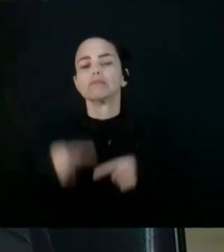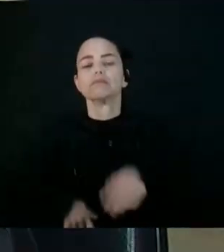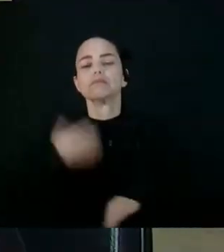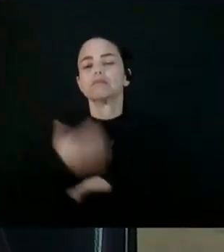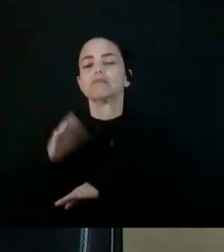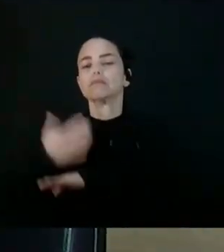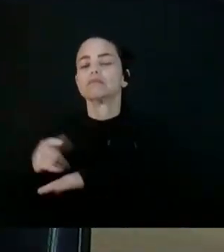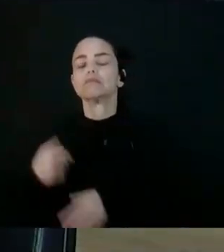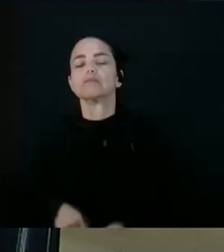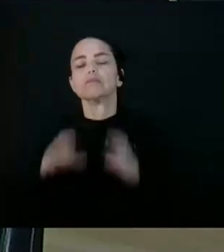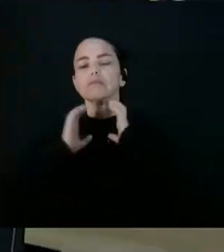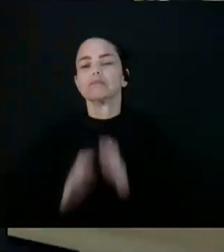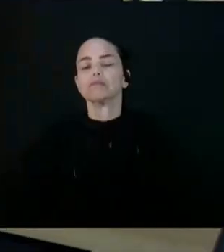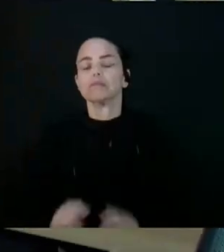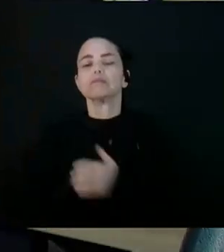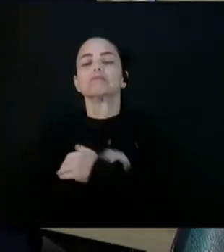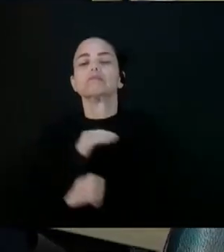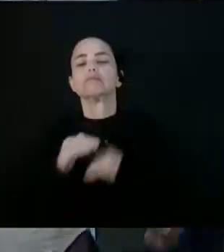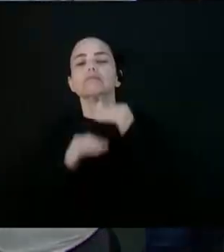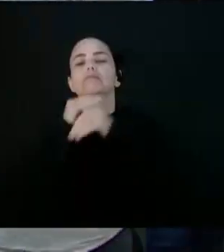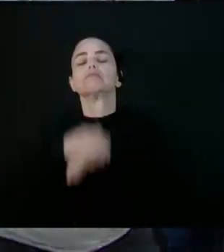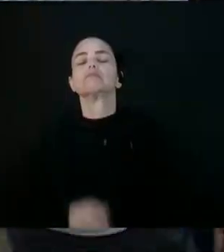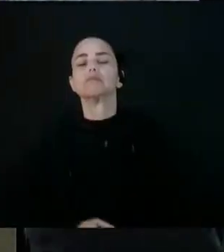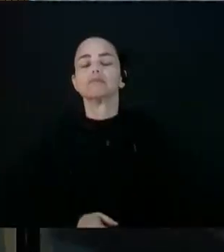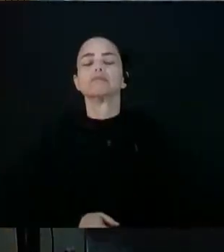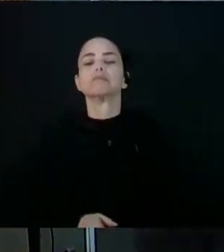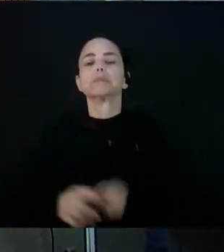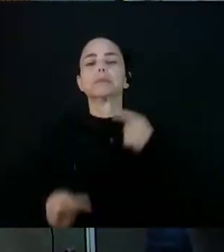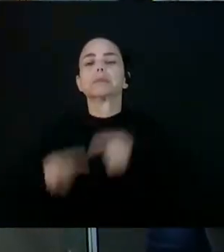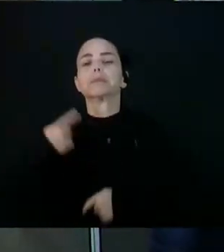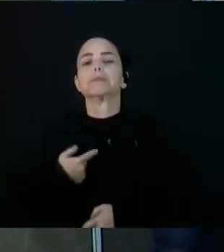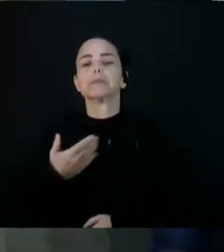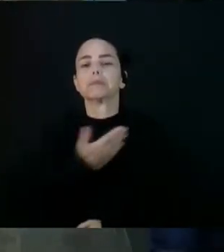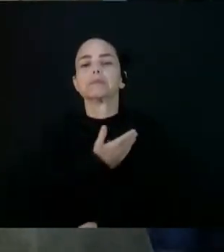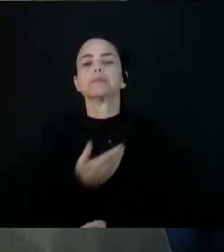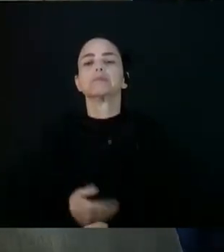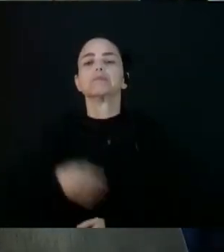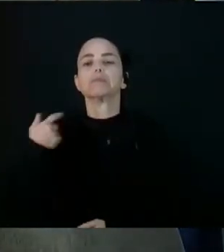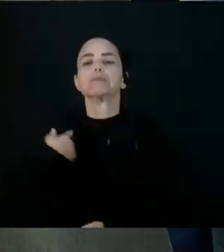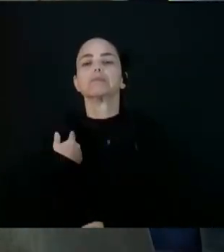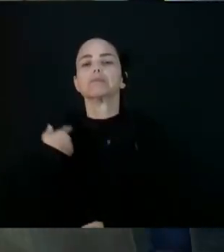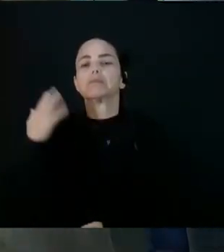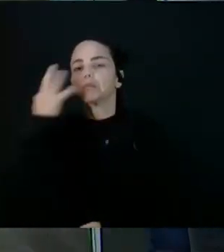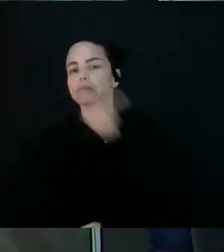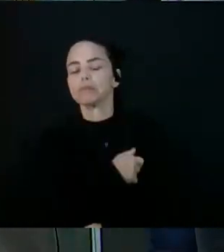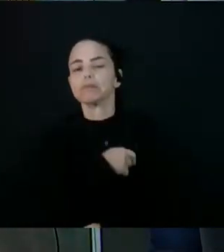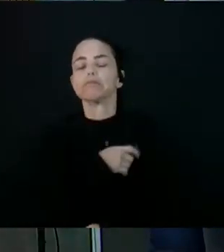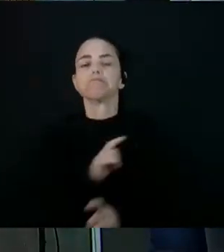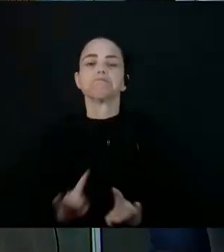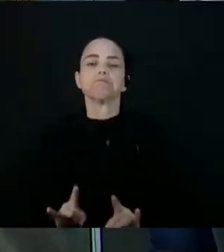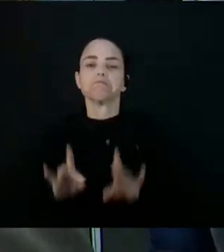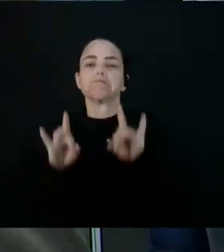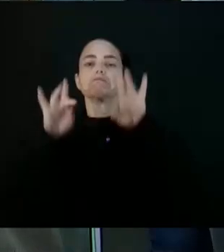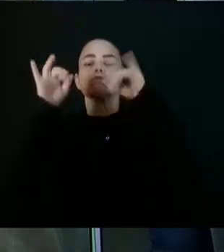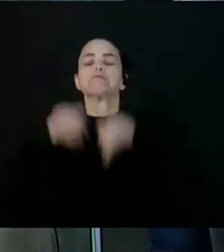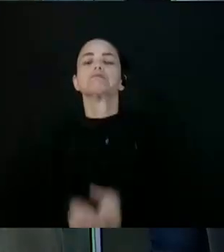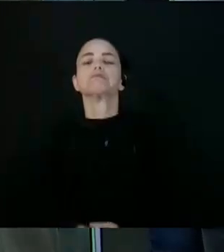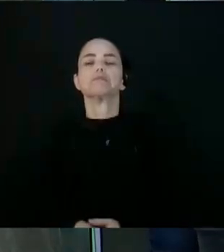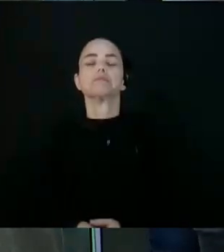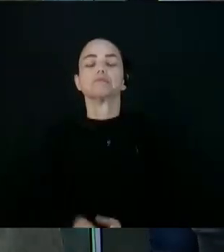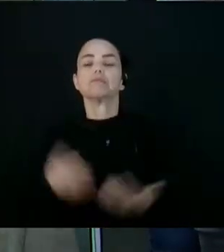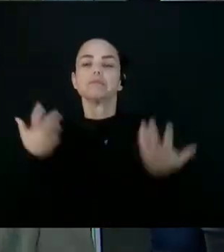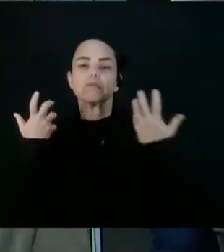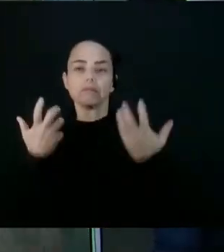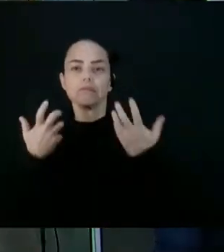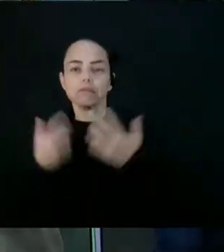cidadã e construção de políticas públicas. É um momento muito bonito e muito solene ao mesmo tempo, né? A gente faz questão de que essa